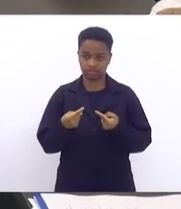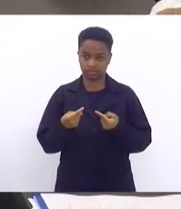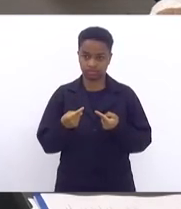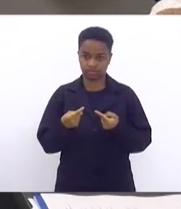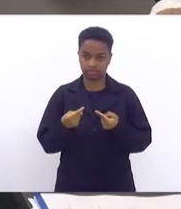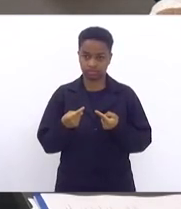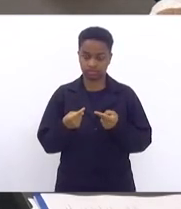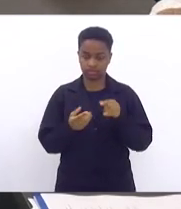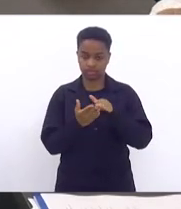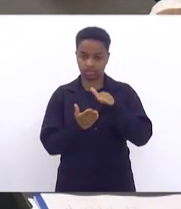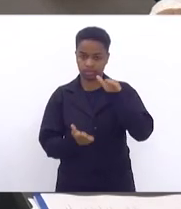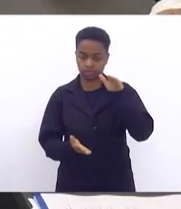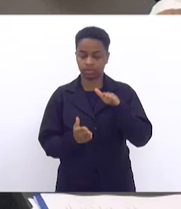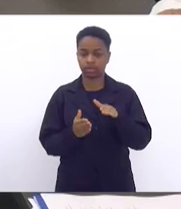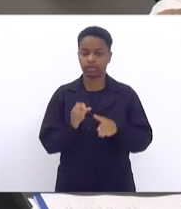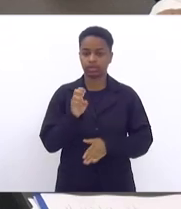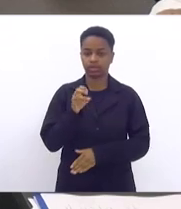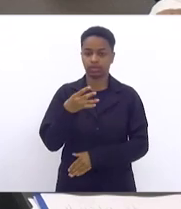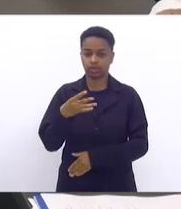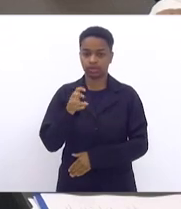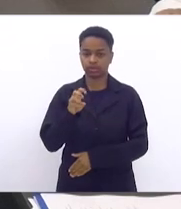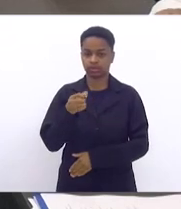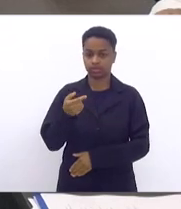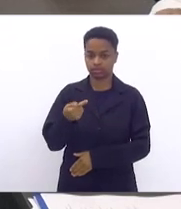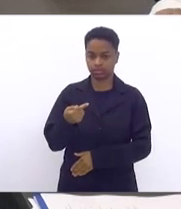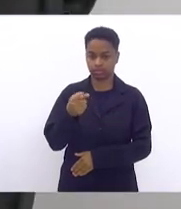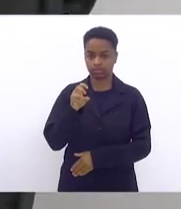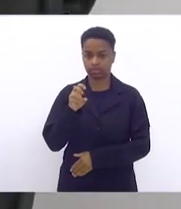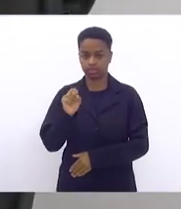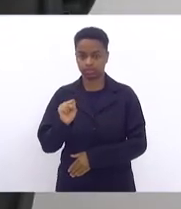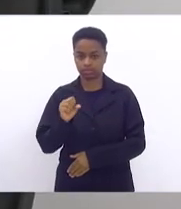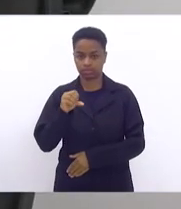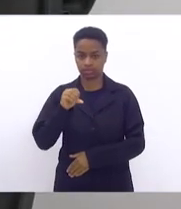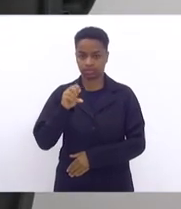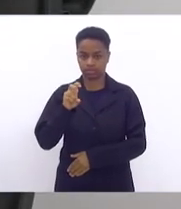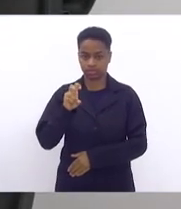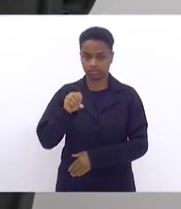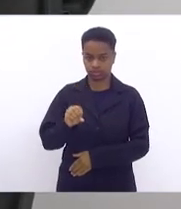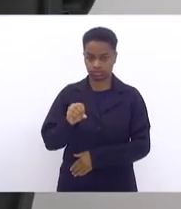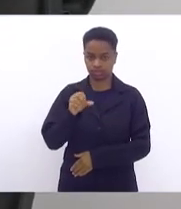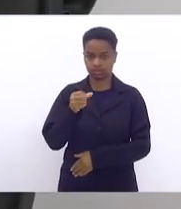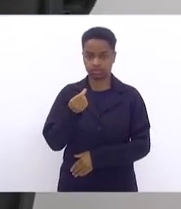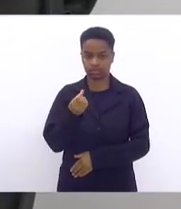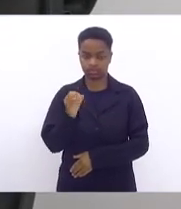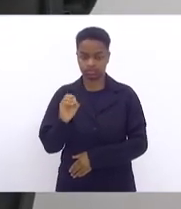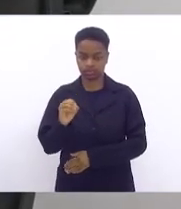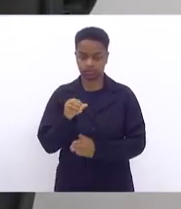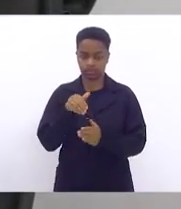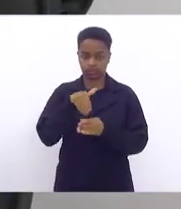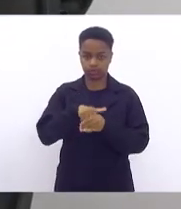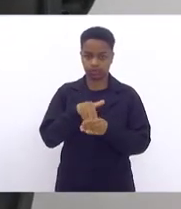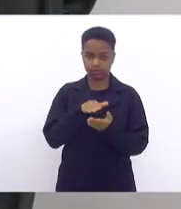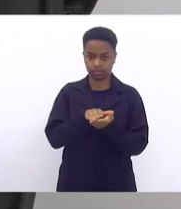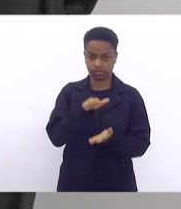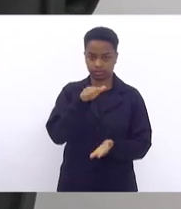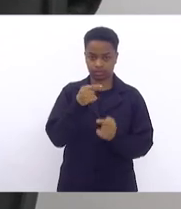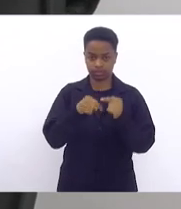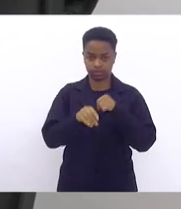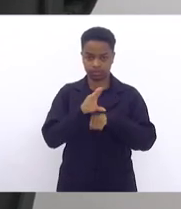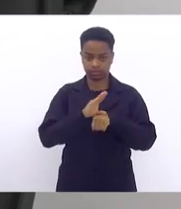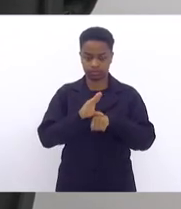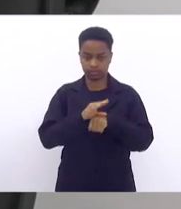Os projetos 54, 57, 58, 59 e 60 de votação em bloco das